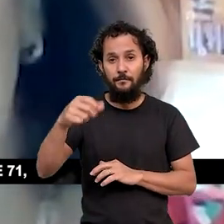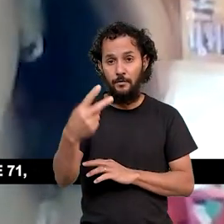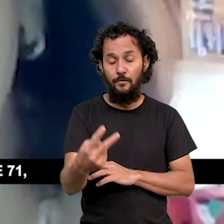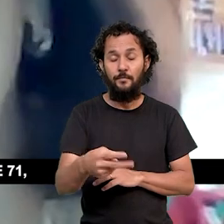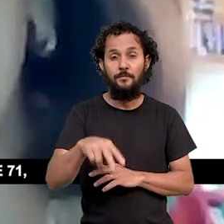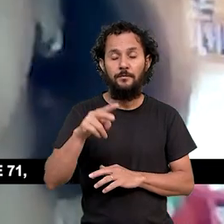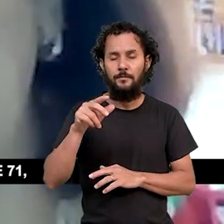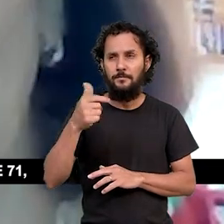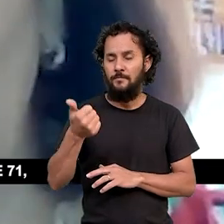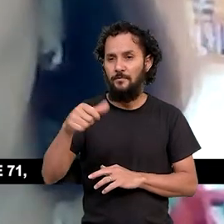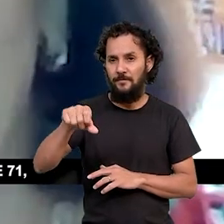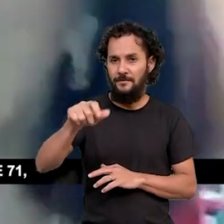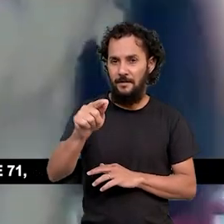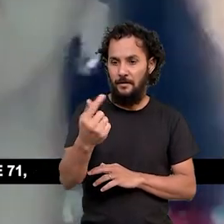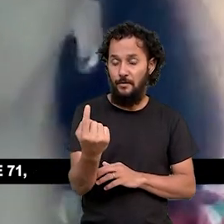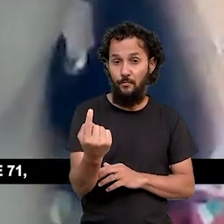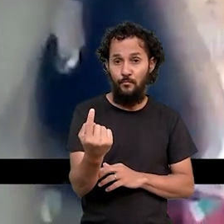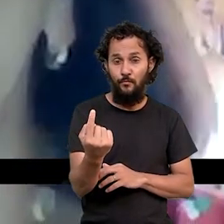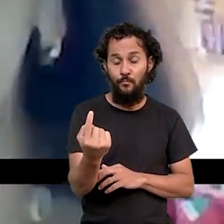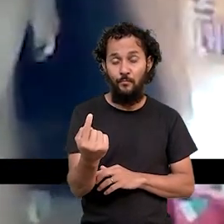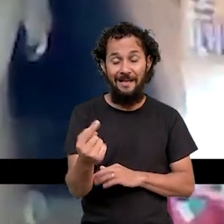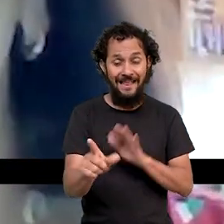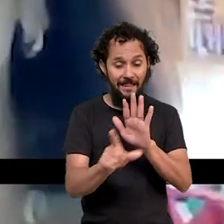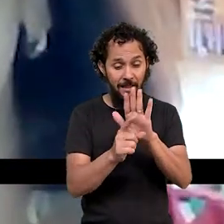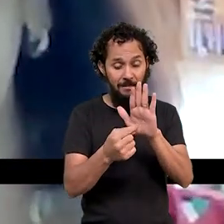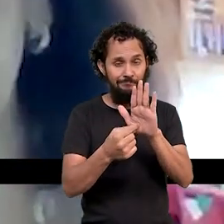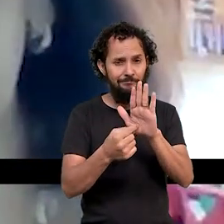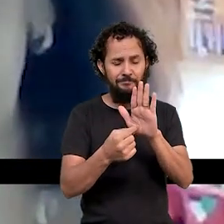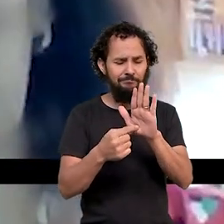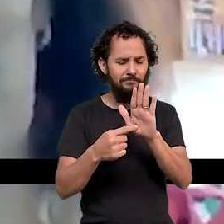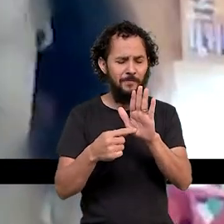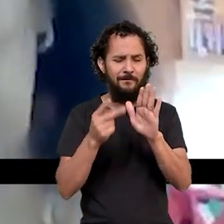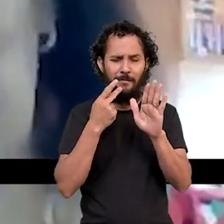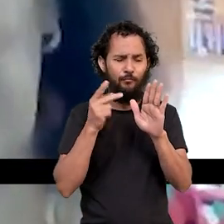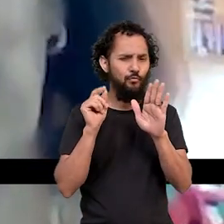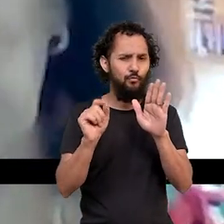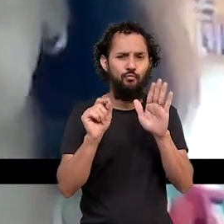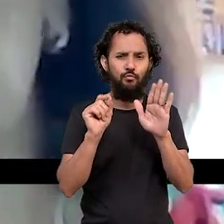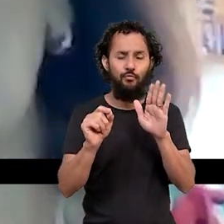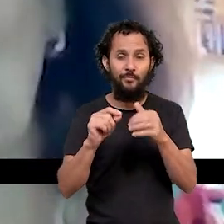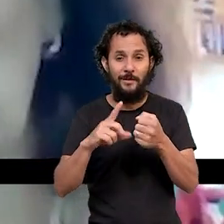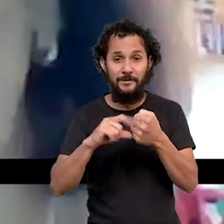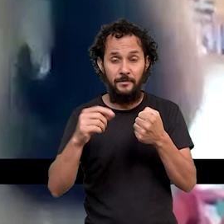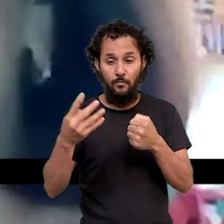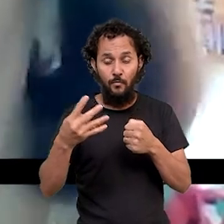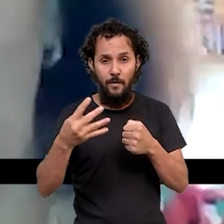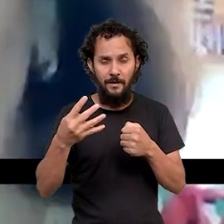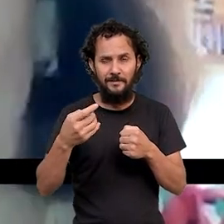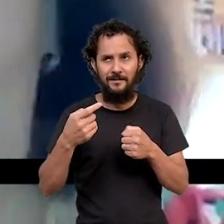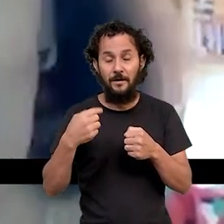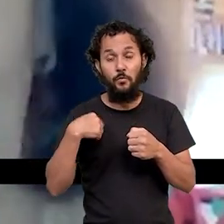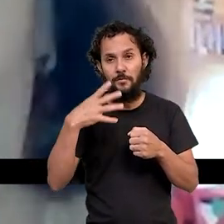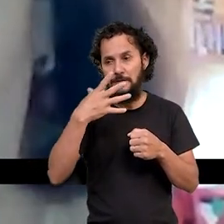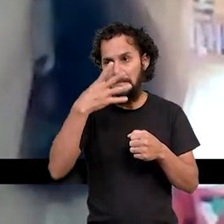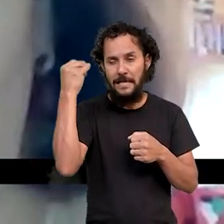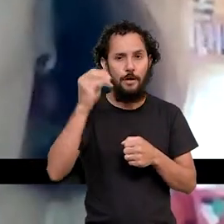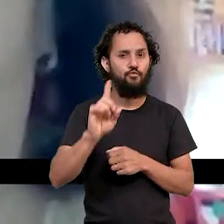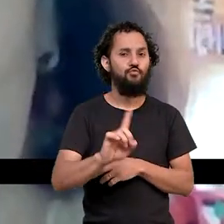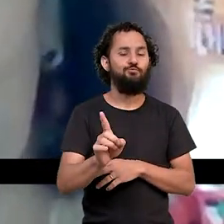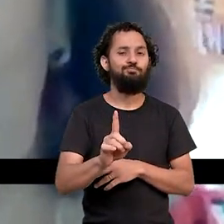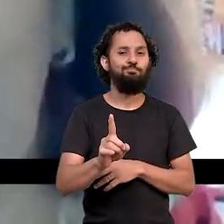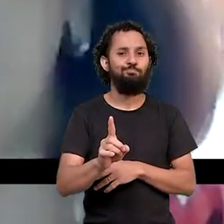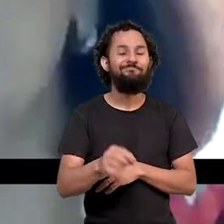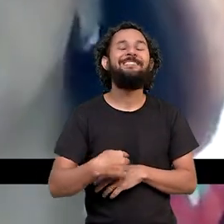5692, de 71, ela estabeleceu, no seu artigo 4º, eu não vou esquecer